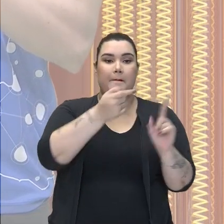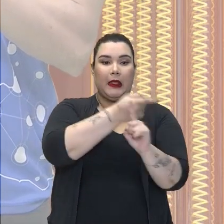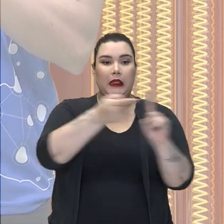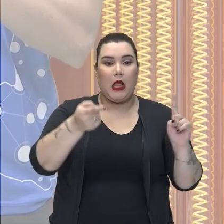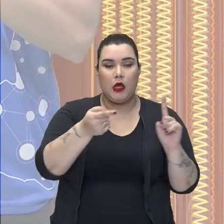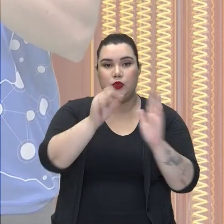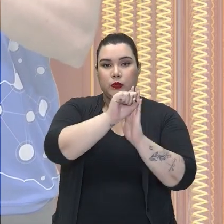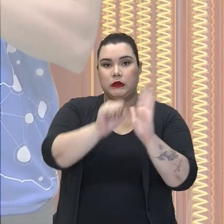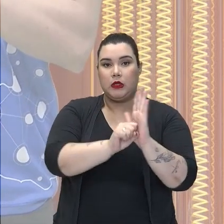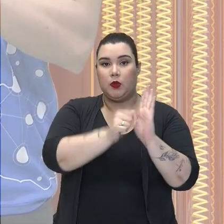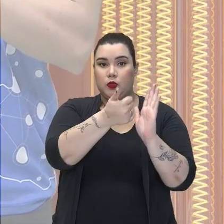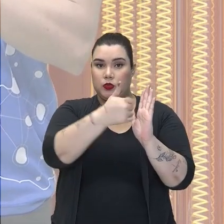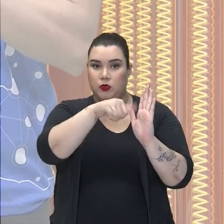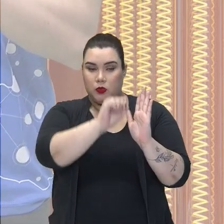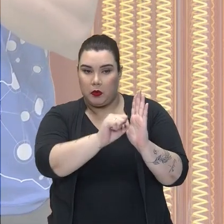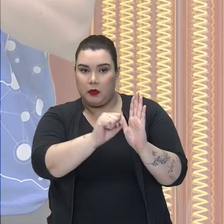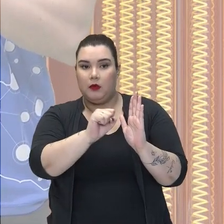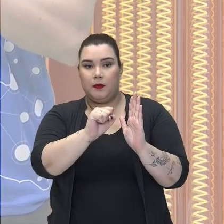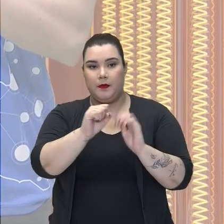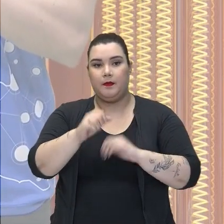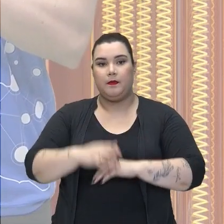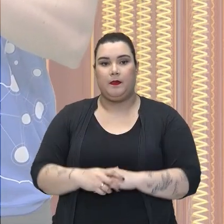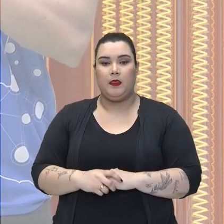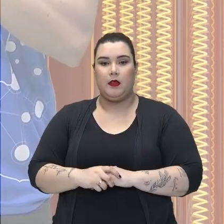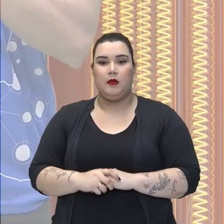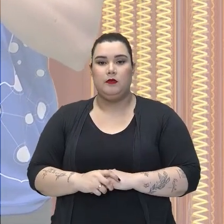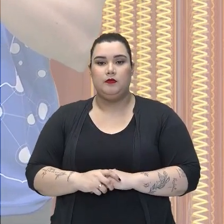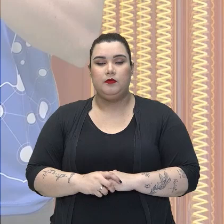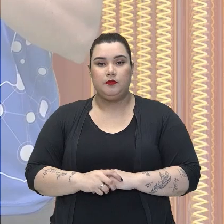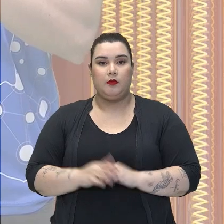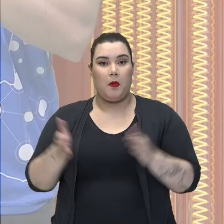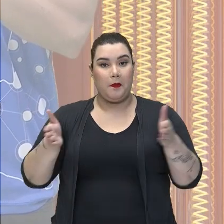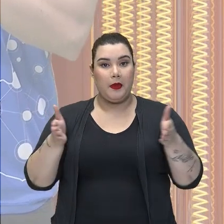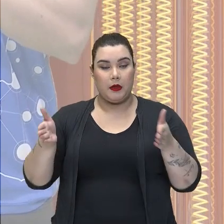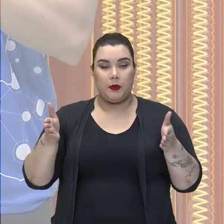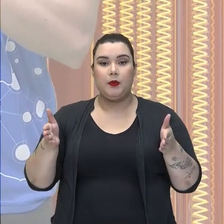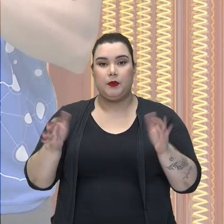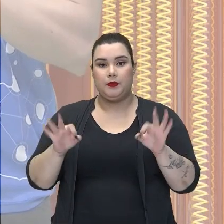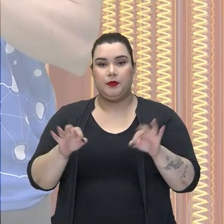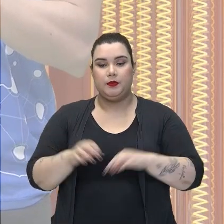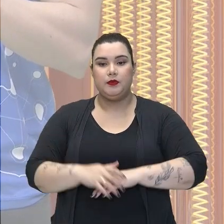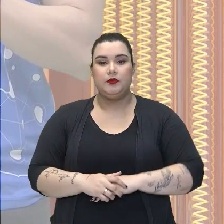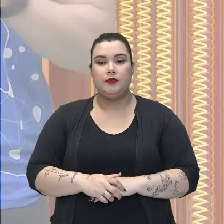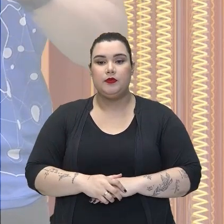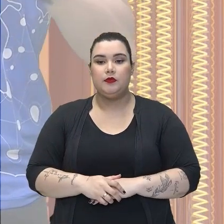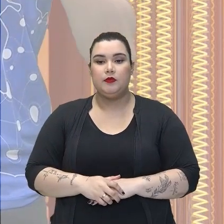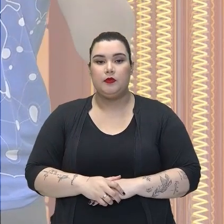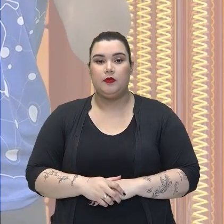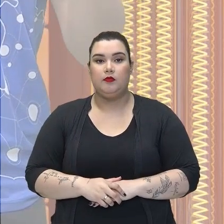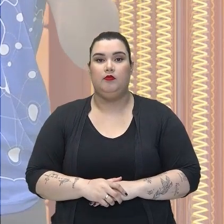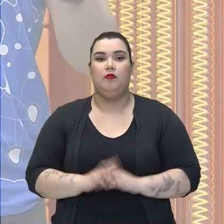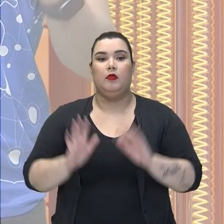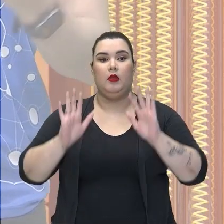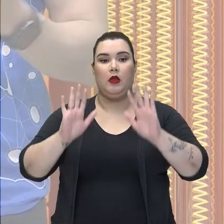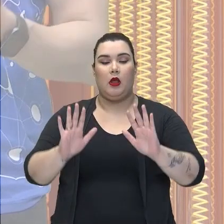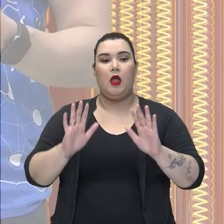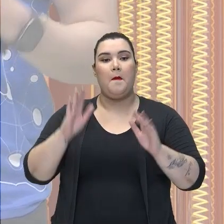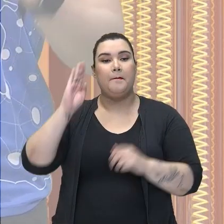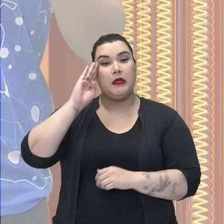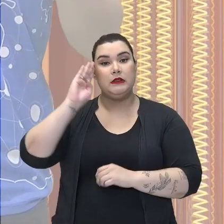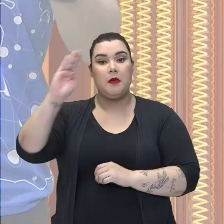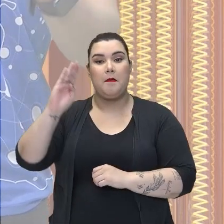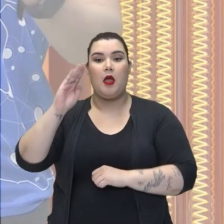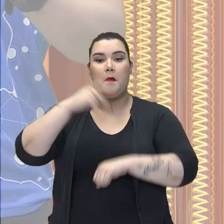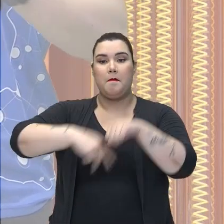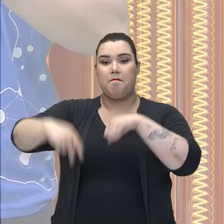metade do século XVIII, tá bom? Fim do século XV até a primeira metade do século XVIII. Quem eram as potências, professor?